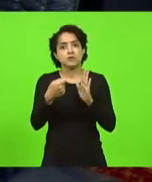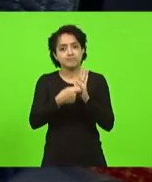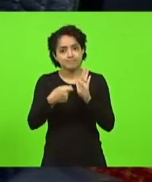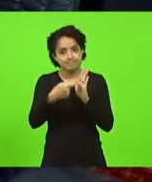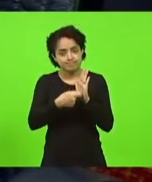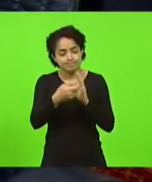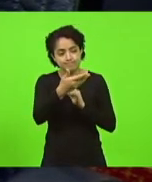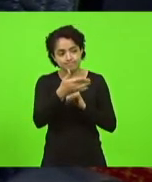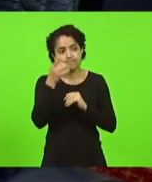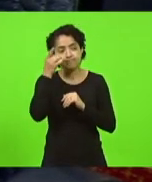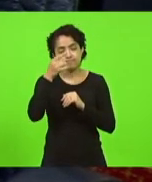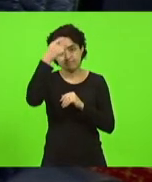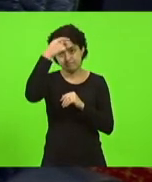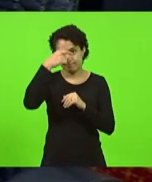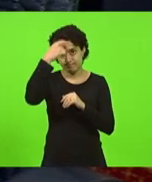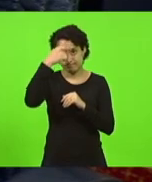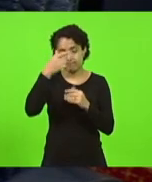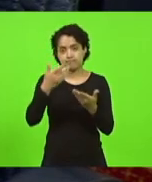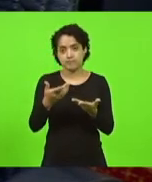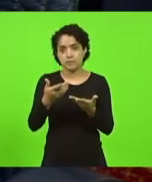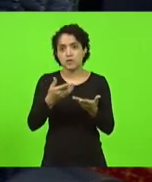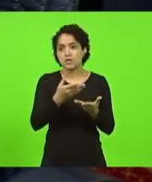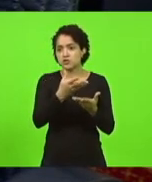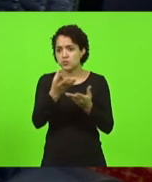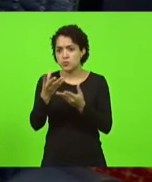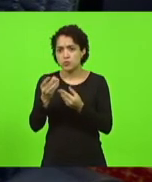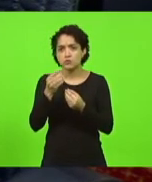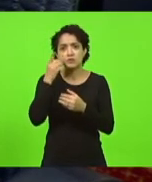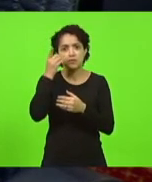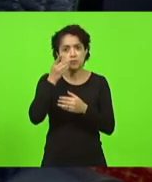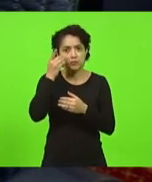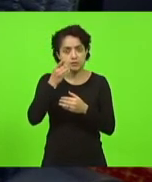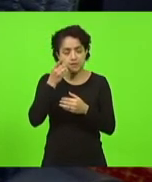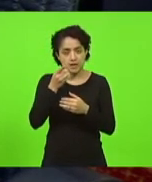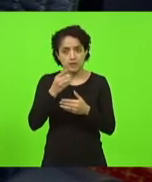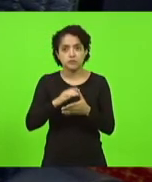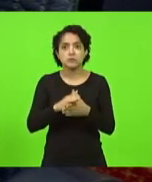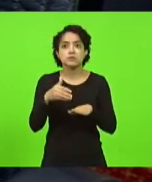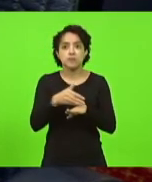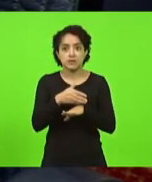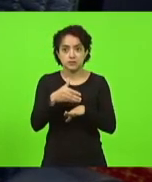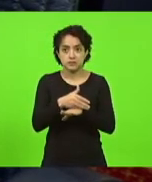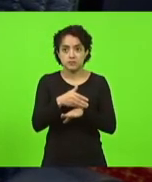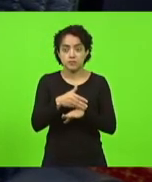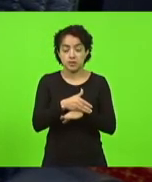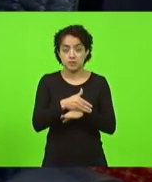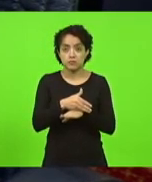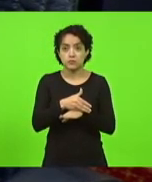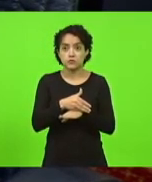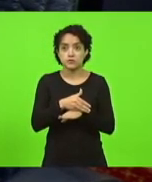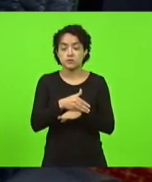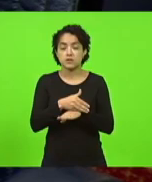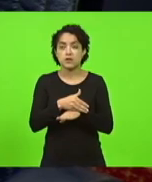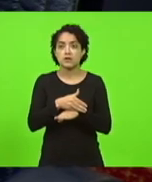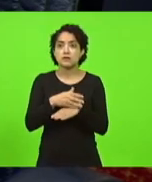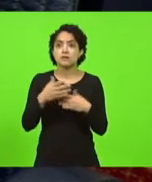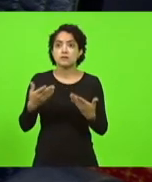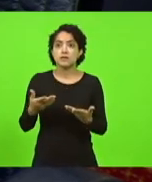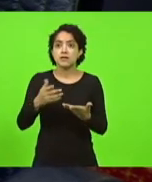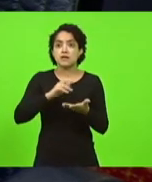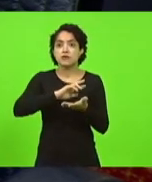Maurício aqui reconhecida e de muitos de nós aqui que também nos envolvemos com as